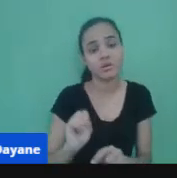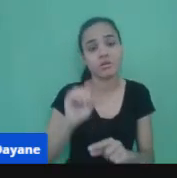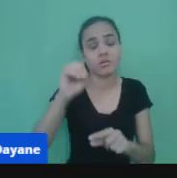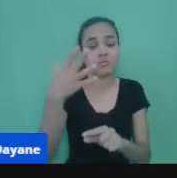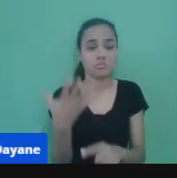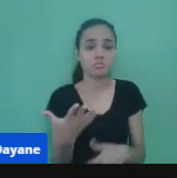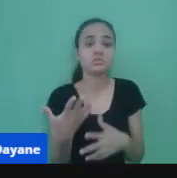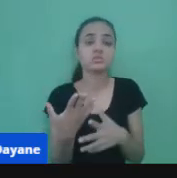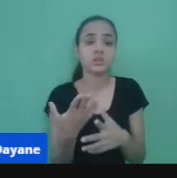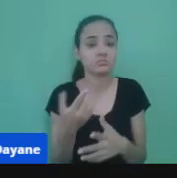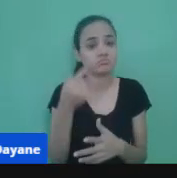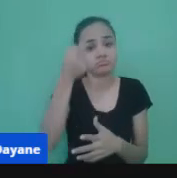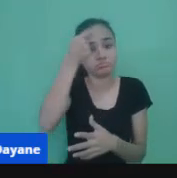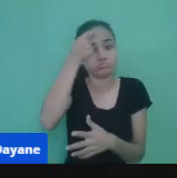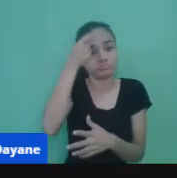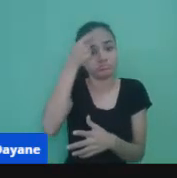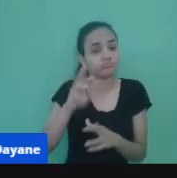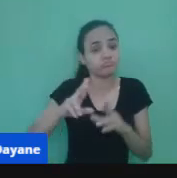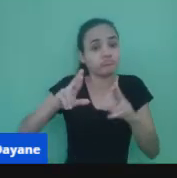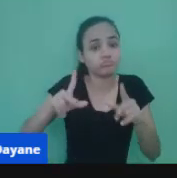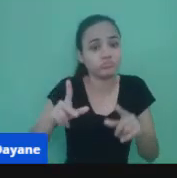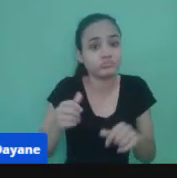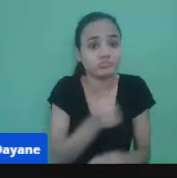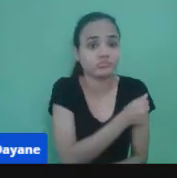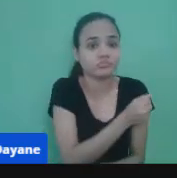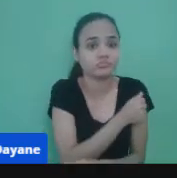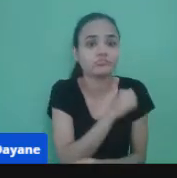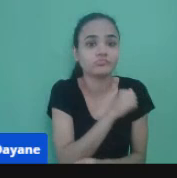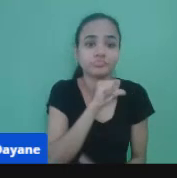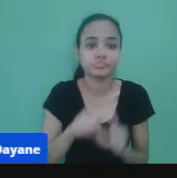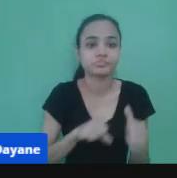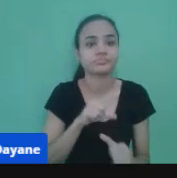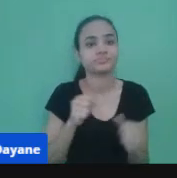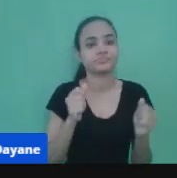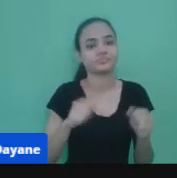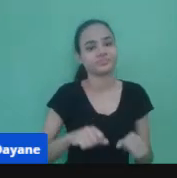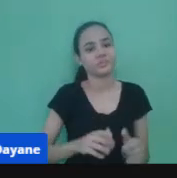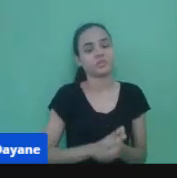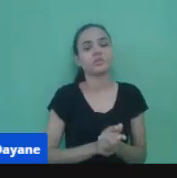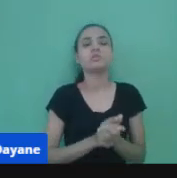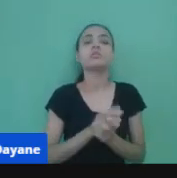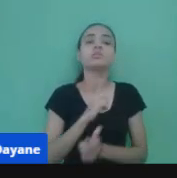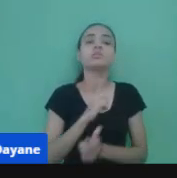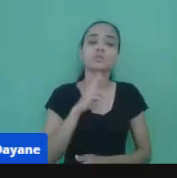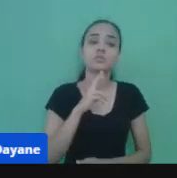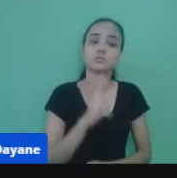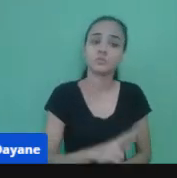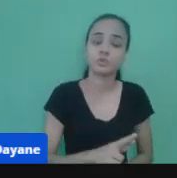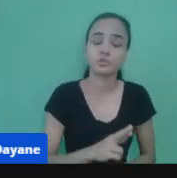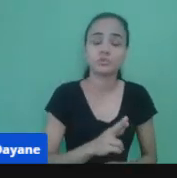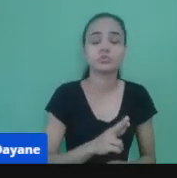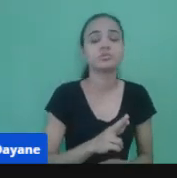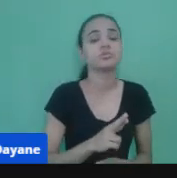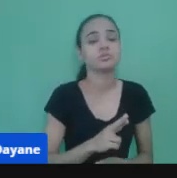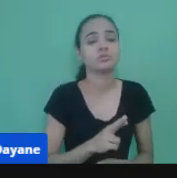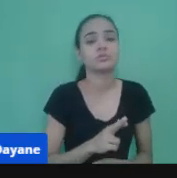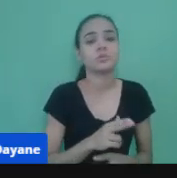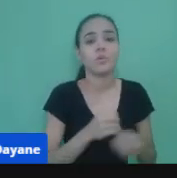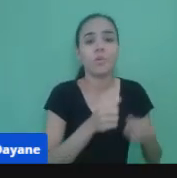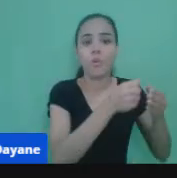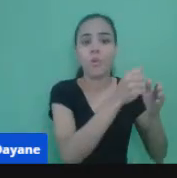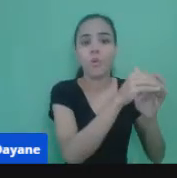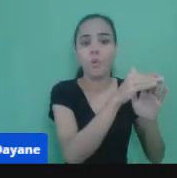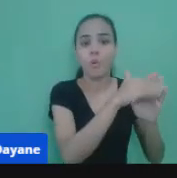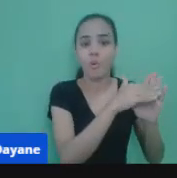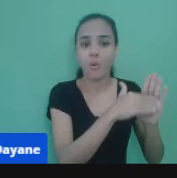a sistematização, que seria o roteiro, as respostas do roteiro objetivo, roteiro subjetivo, mais